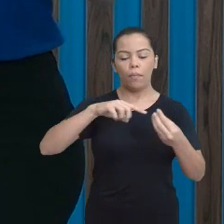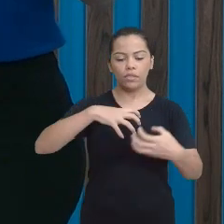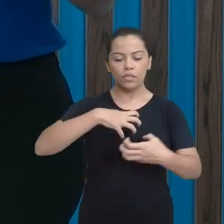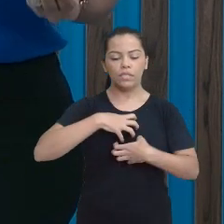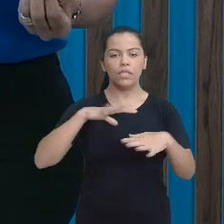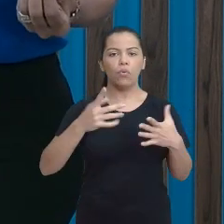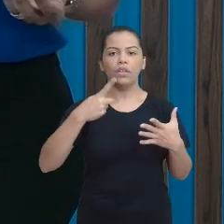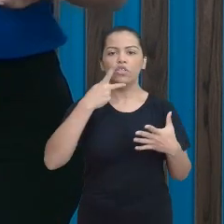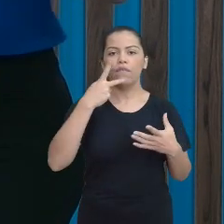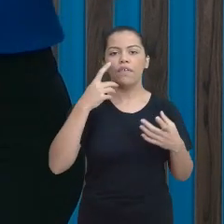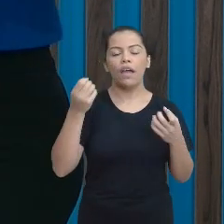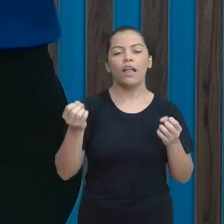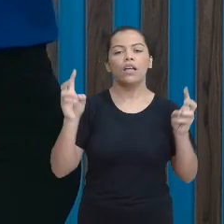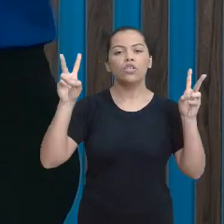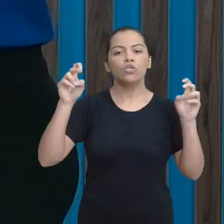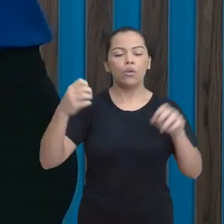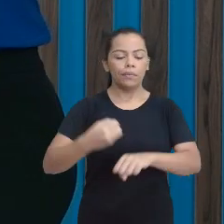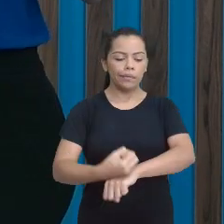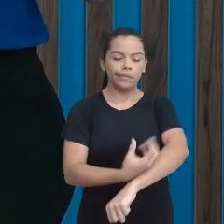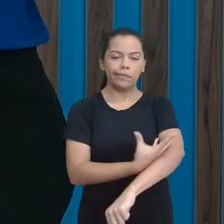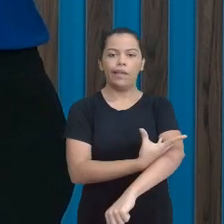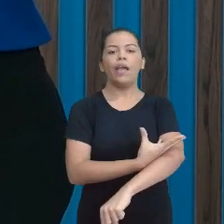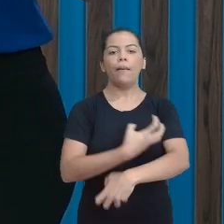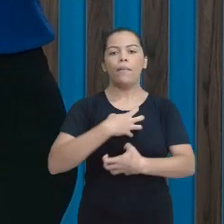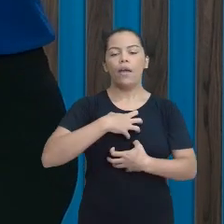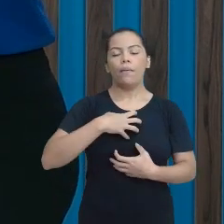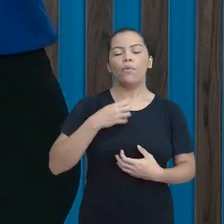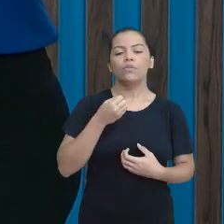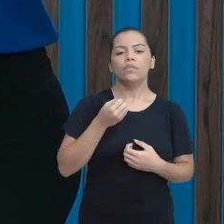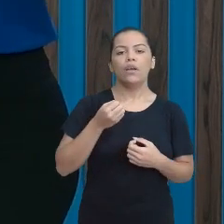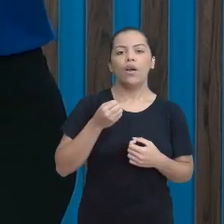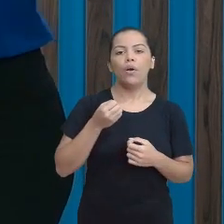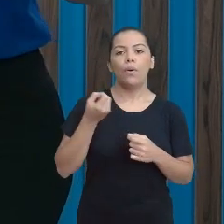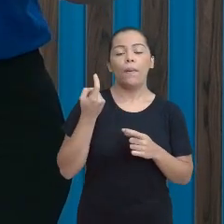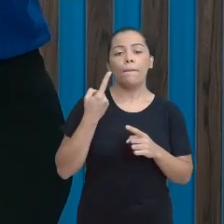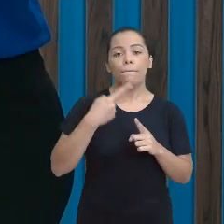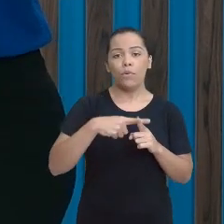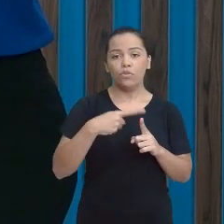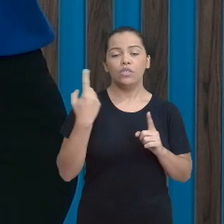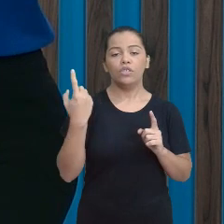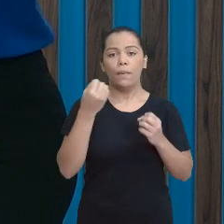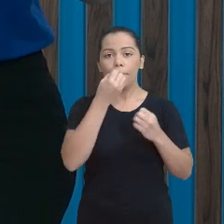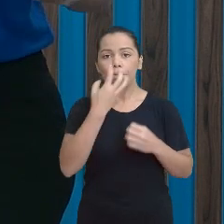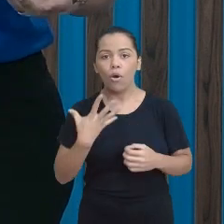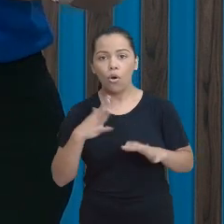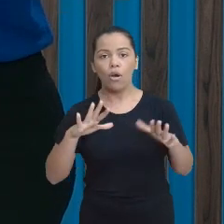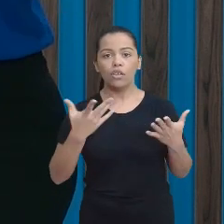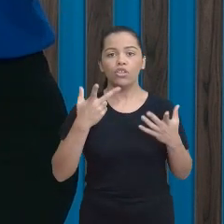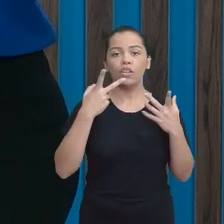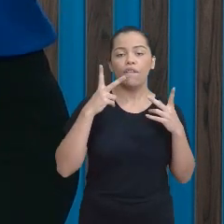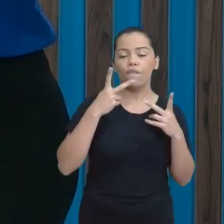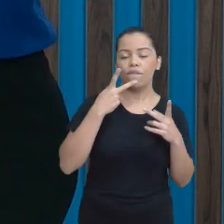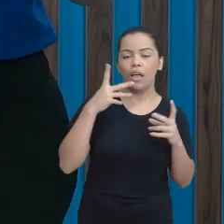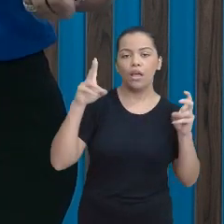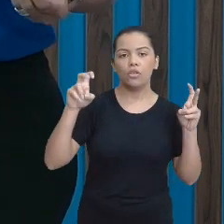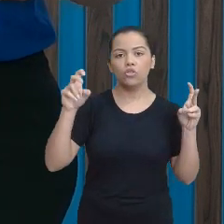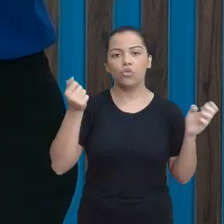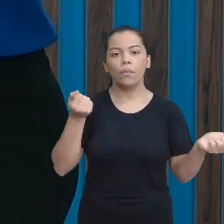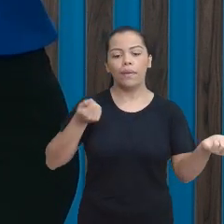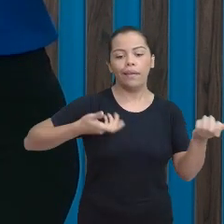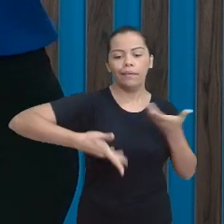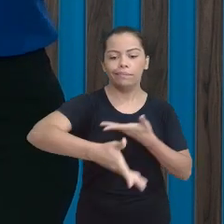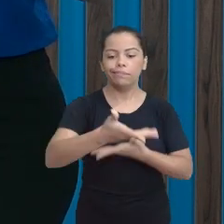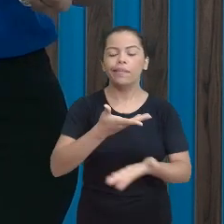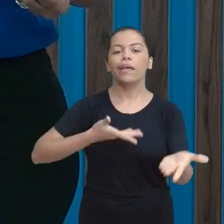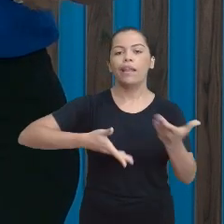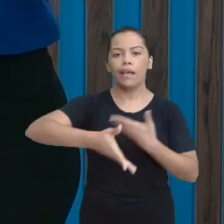emoção positiva, a gente internaliza baseado na aceitação, na interação, na participação,